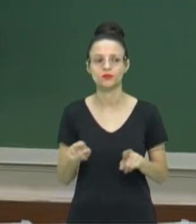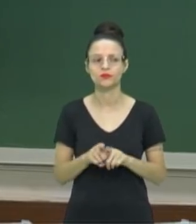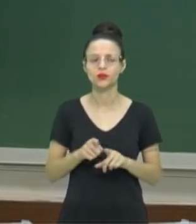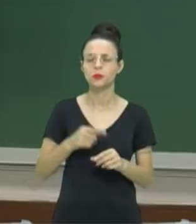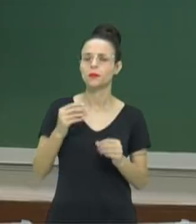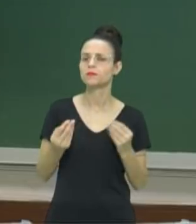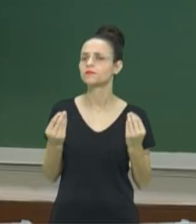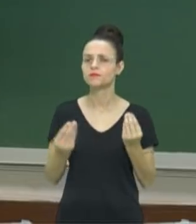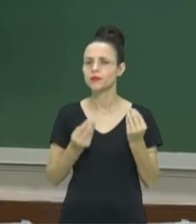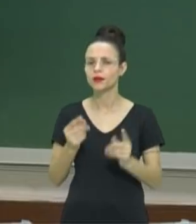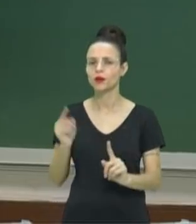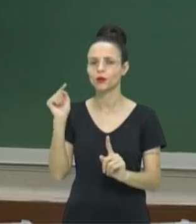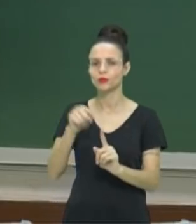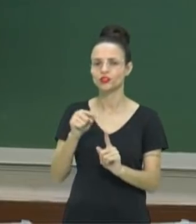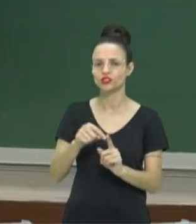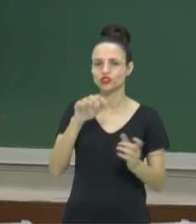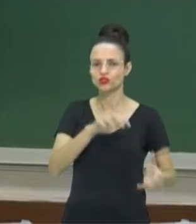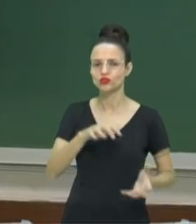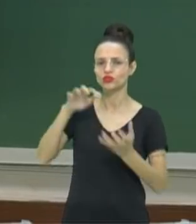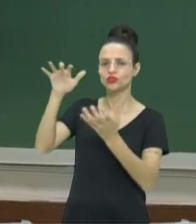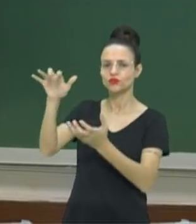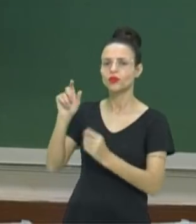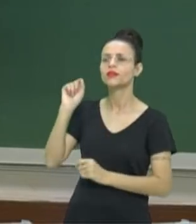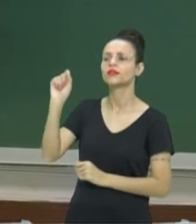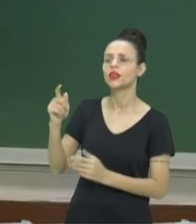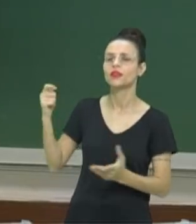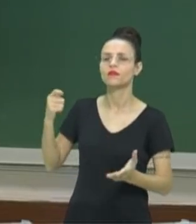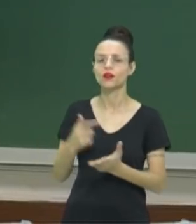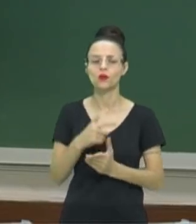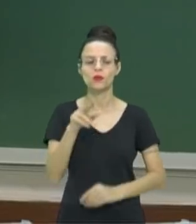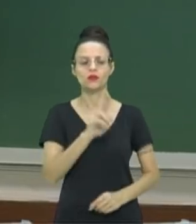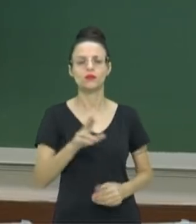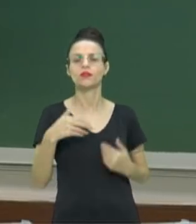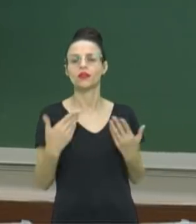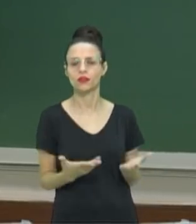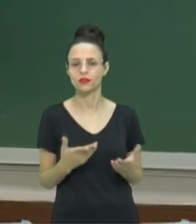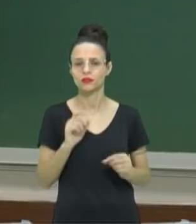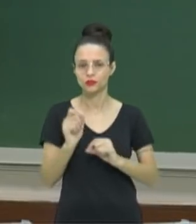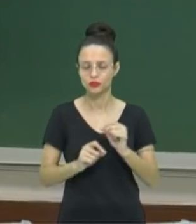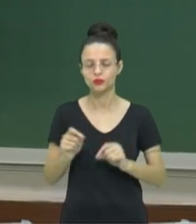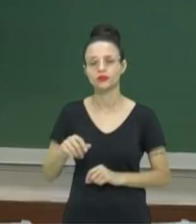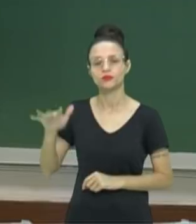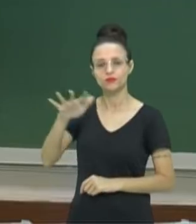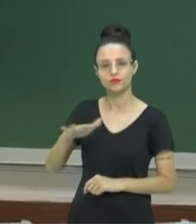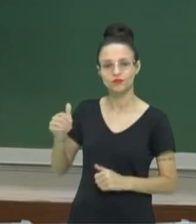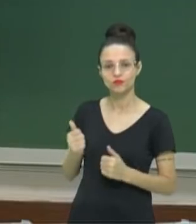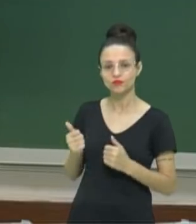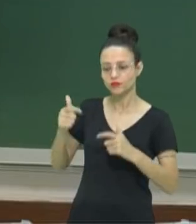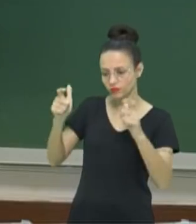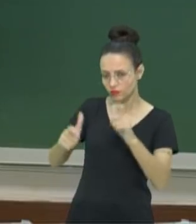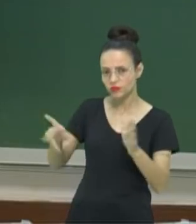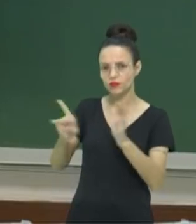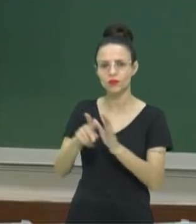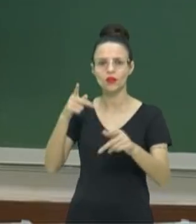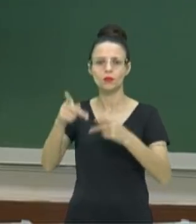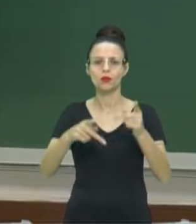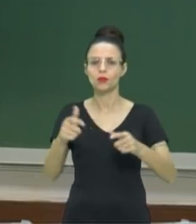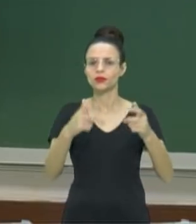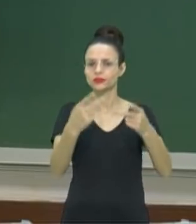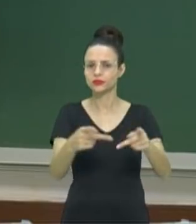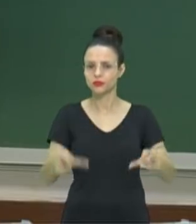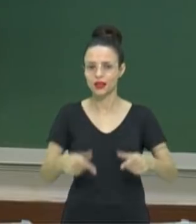eles produziam, onde que era para chegar, quem ia consumir tudo isso? O mercado local. Então,